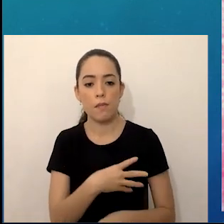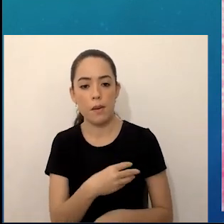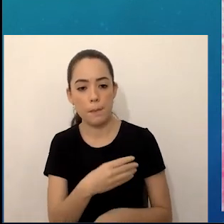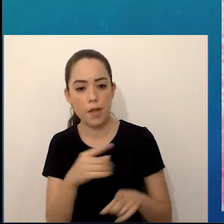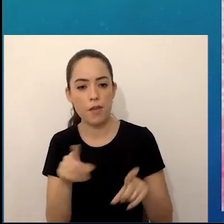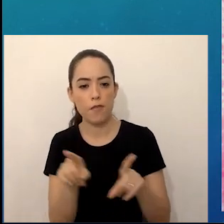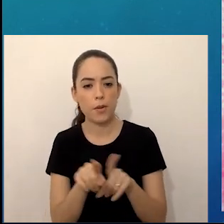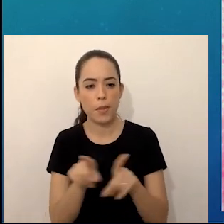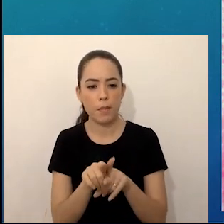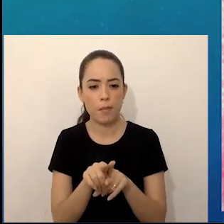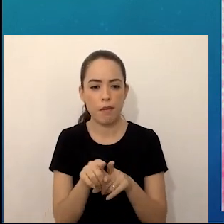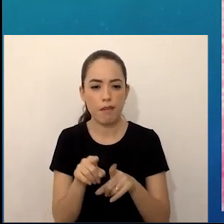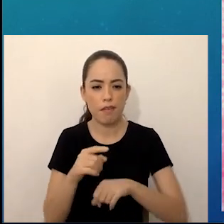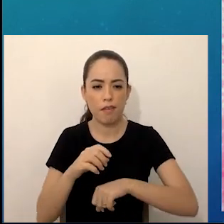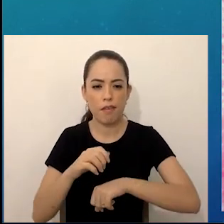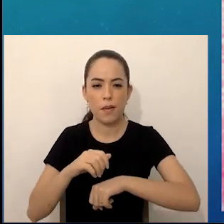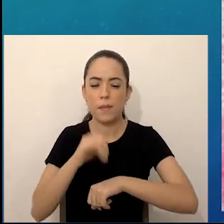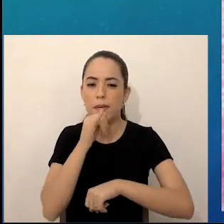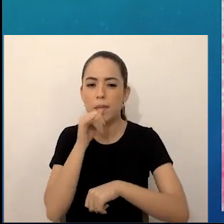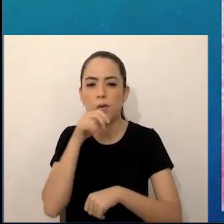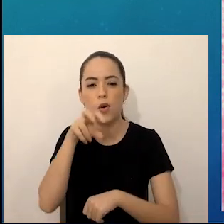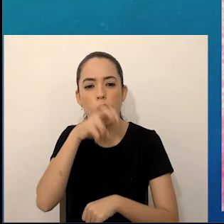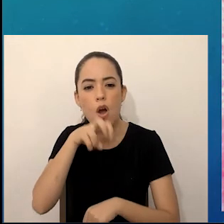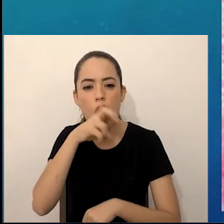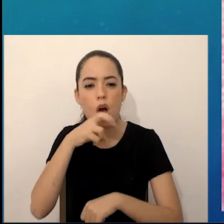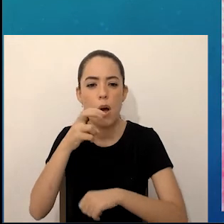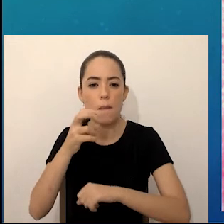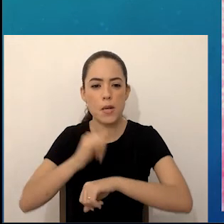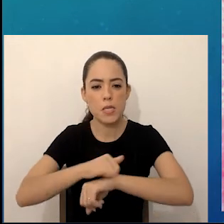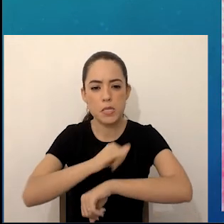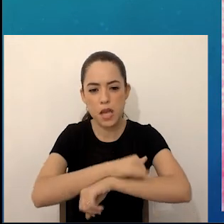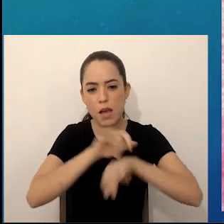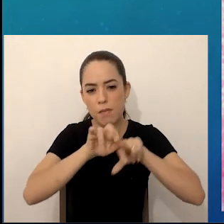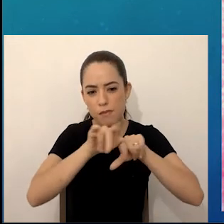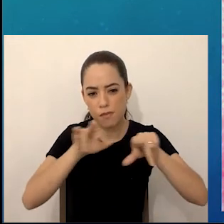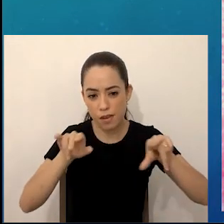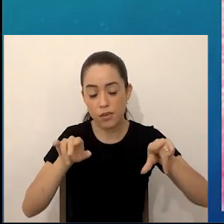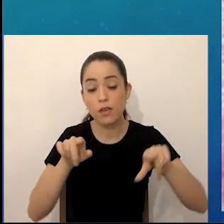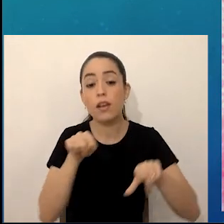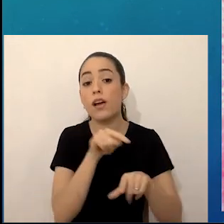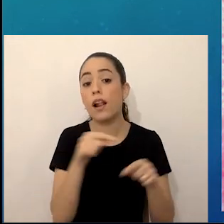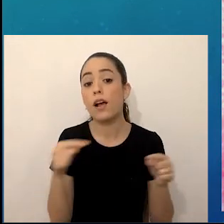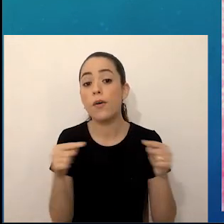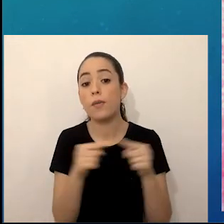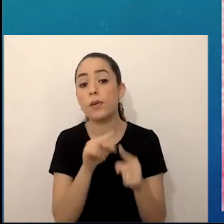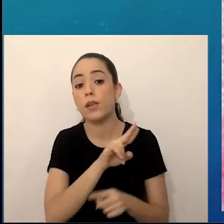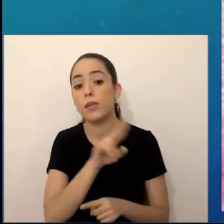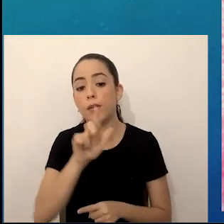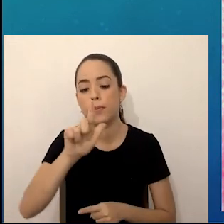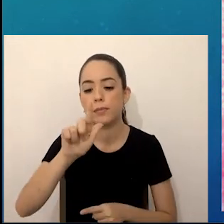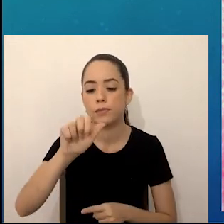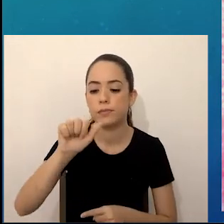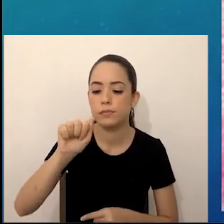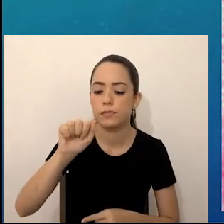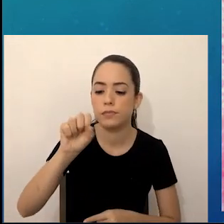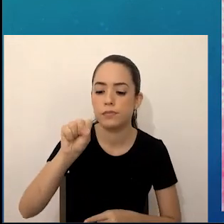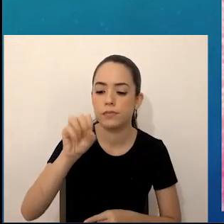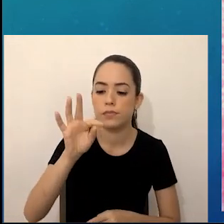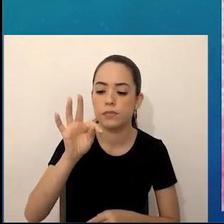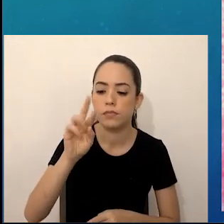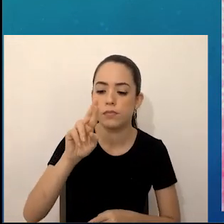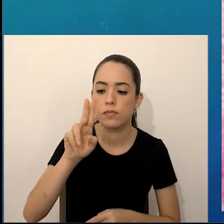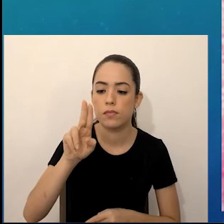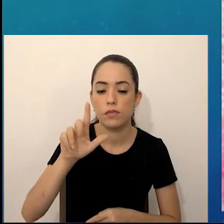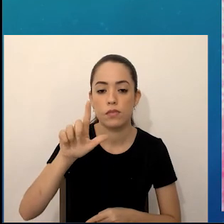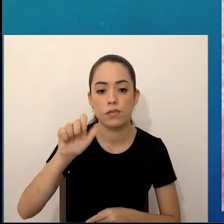aves, répteis e mamíferos. A este processo damos o nome